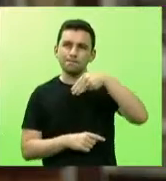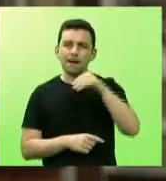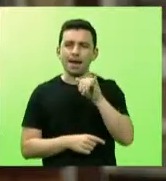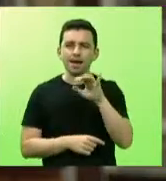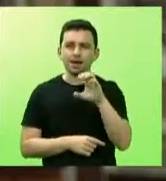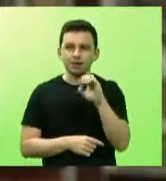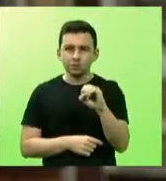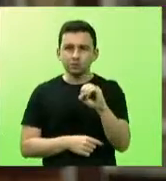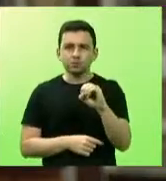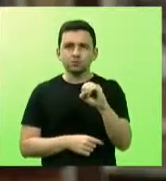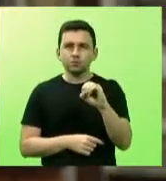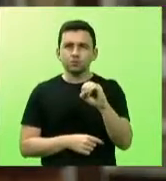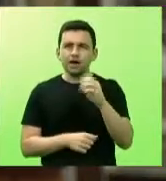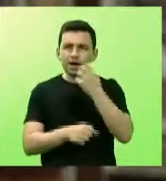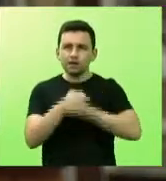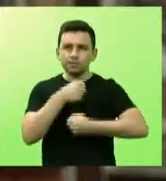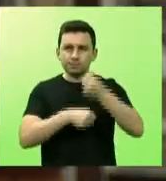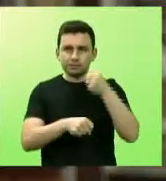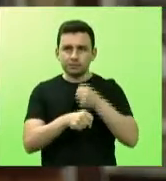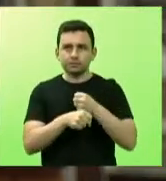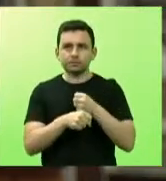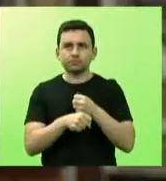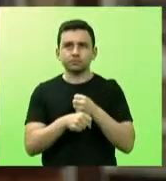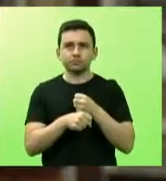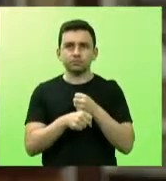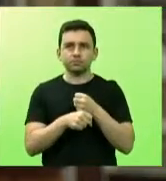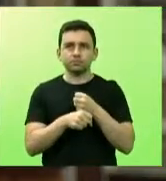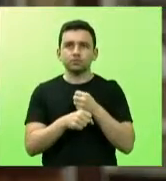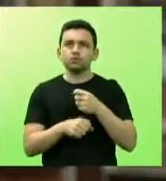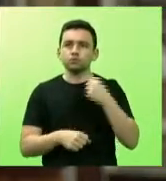ou abril, uma coisa assim, do ano passado,